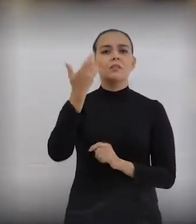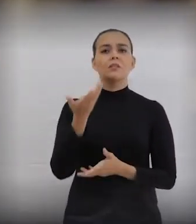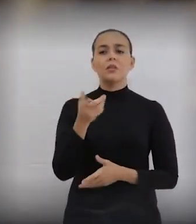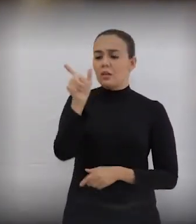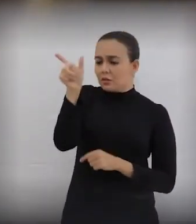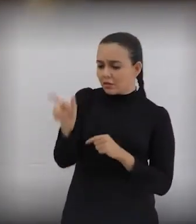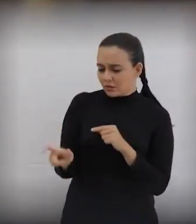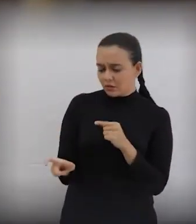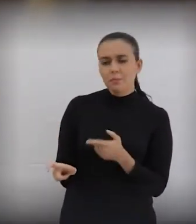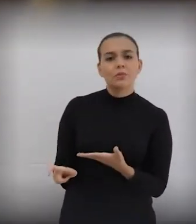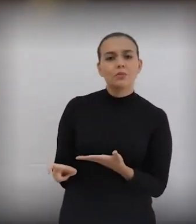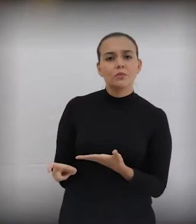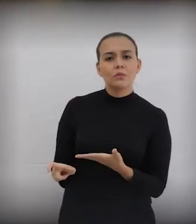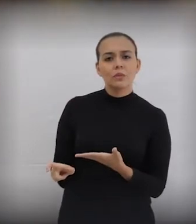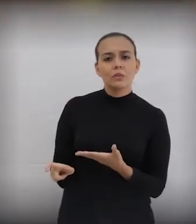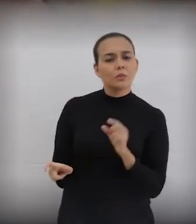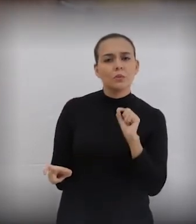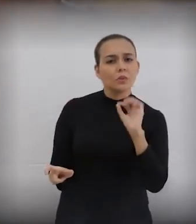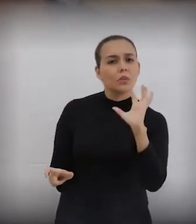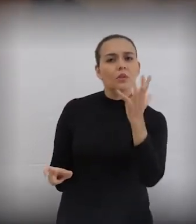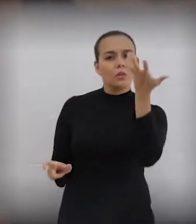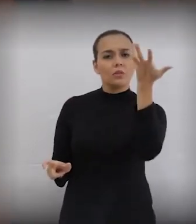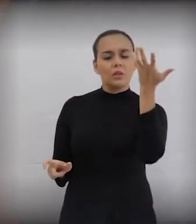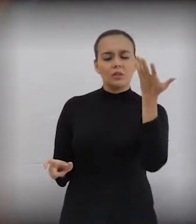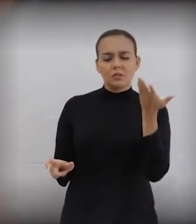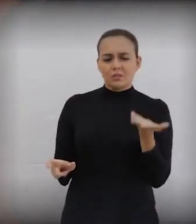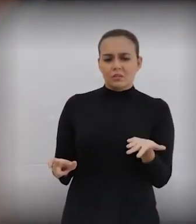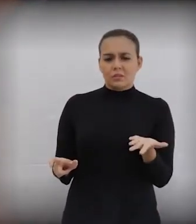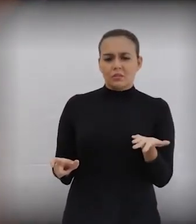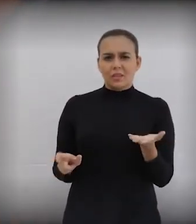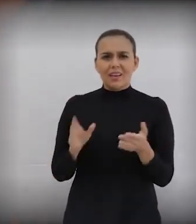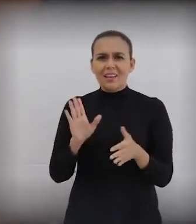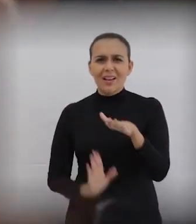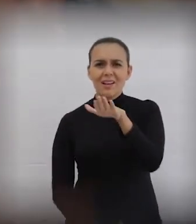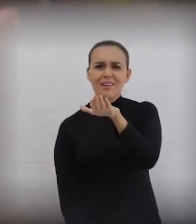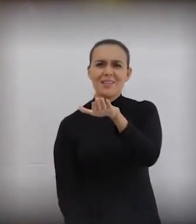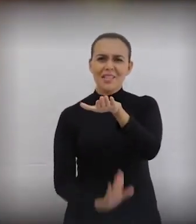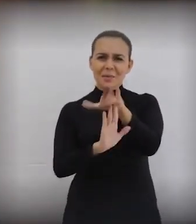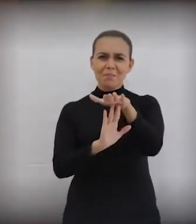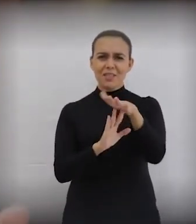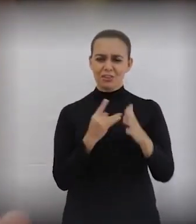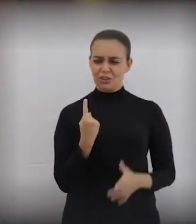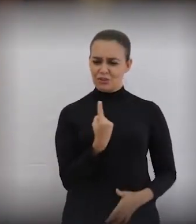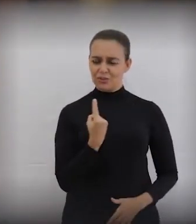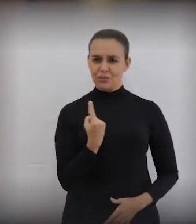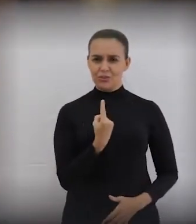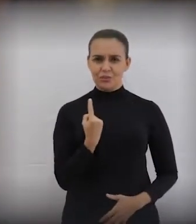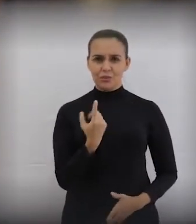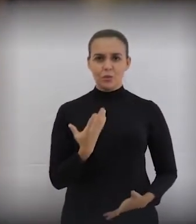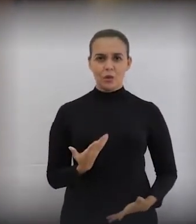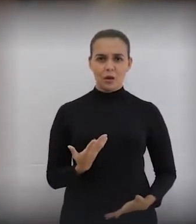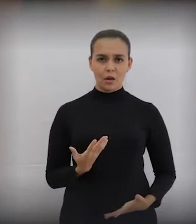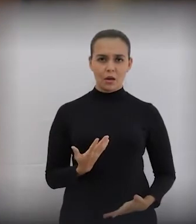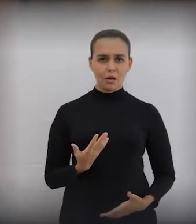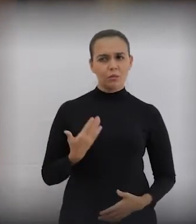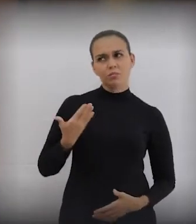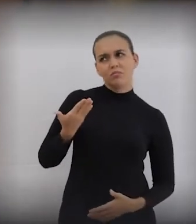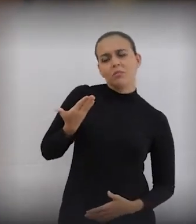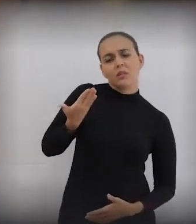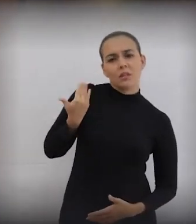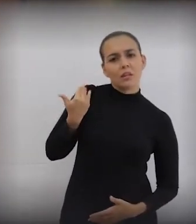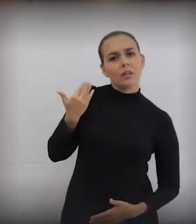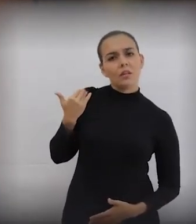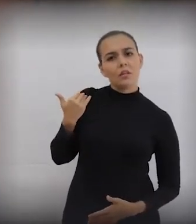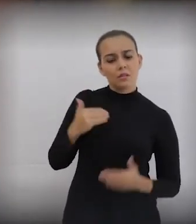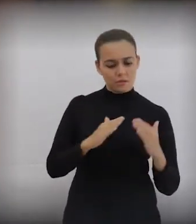do indivíduo, né? De uma hora para outra, a gente acho que chegou no ápice do individualismo, né? A gente até pouco tempo